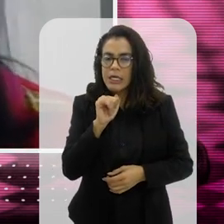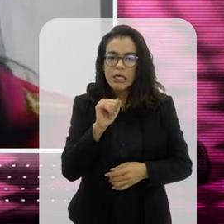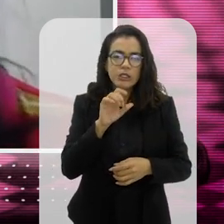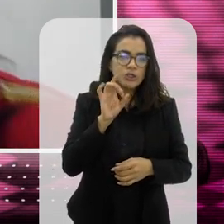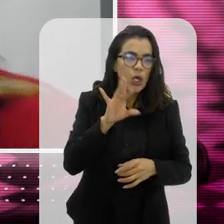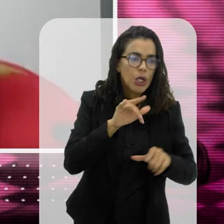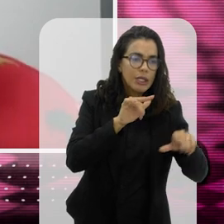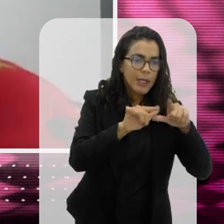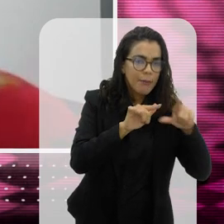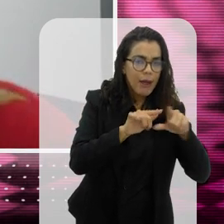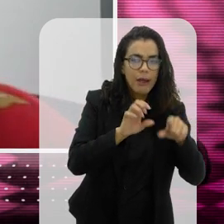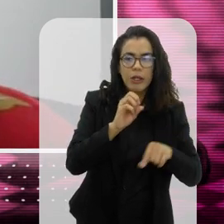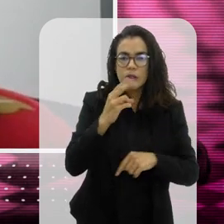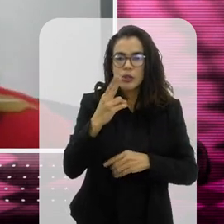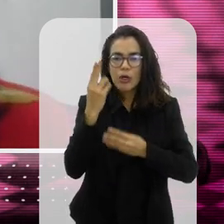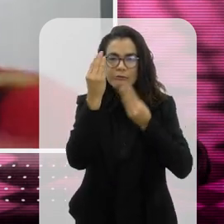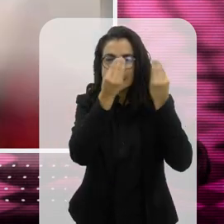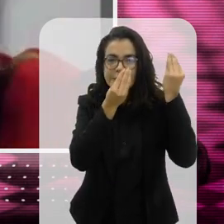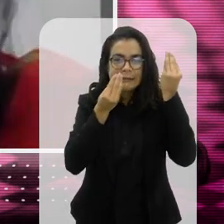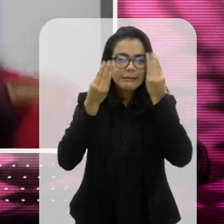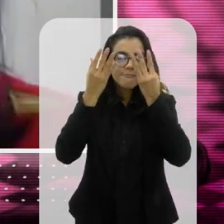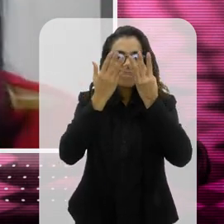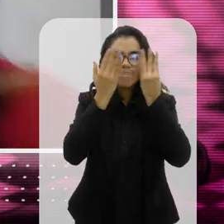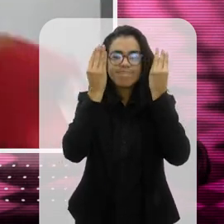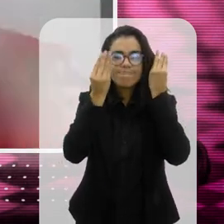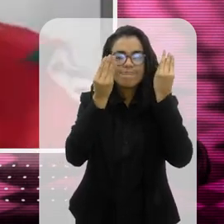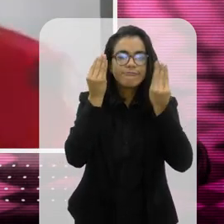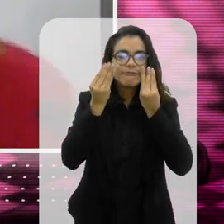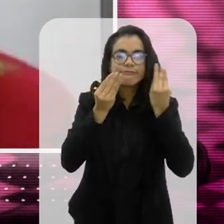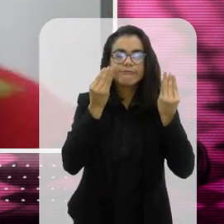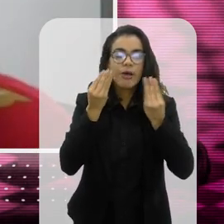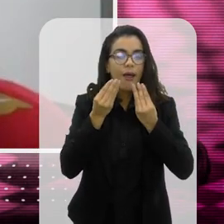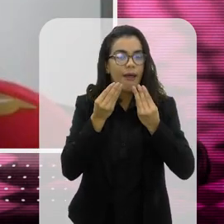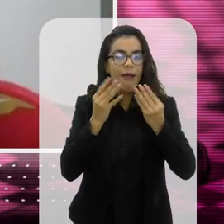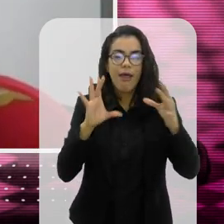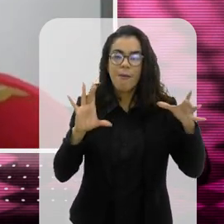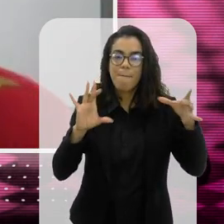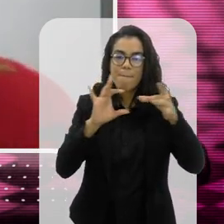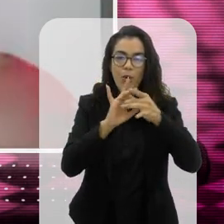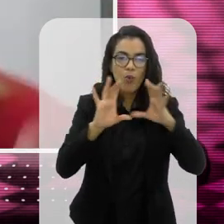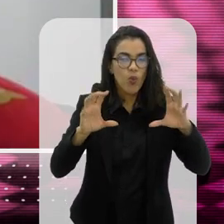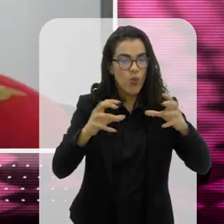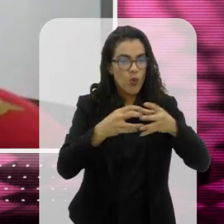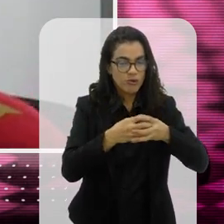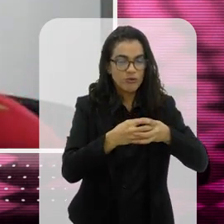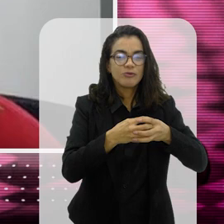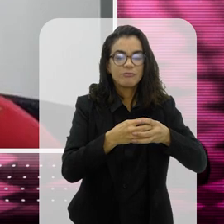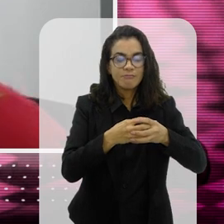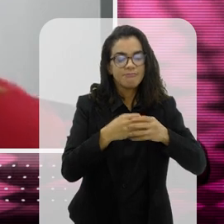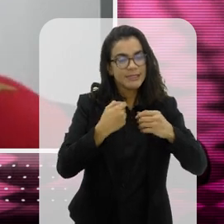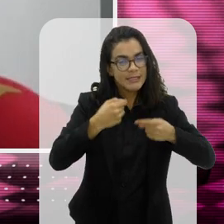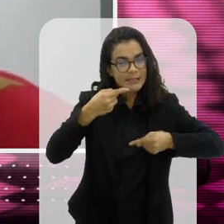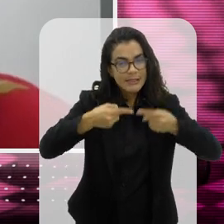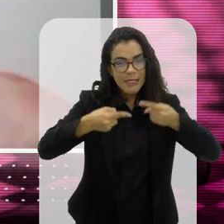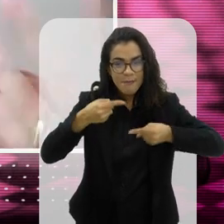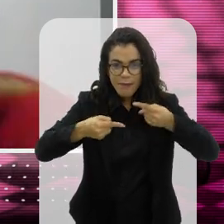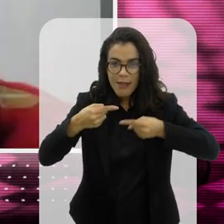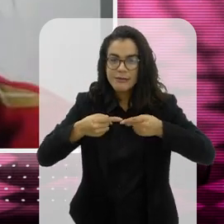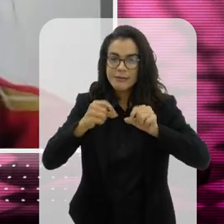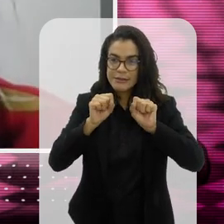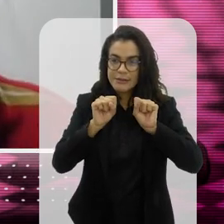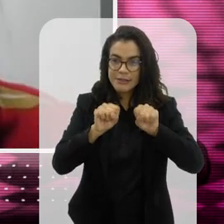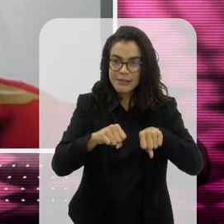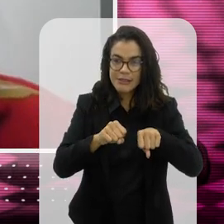da maternidade, ou só a questão do trabalho, ou só a questão estética, é um total, é um conjunto. E que a gente tem que fazer, trazer